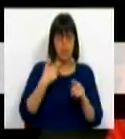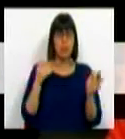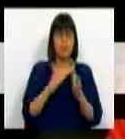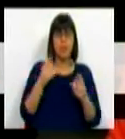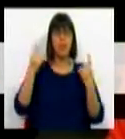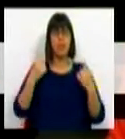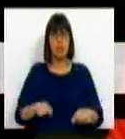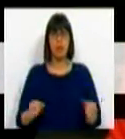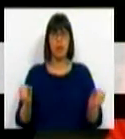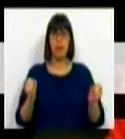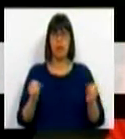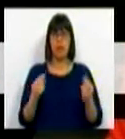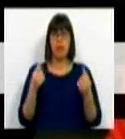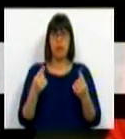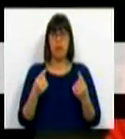minoritários